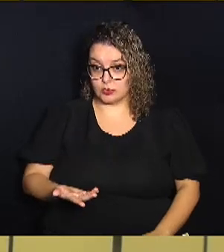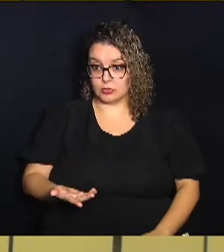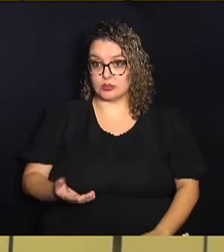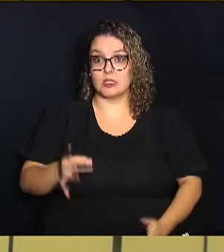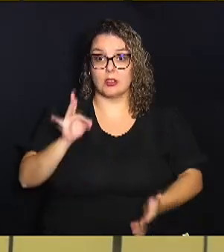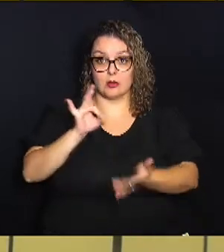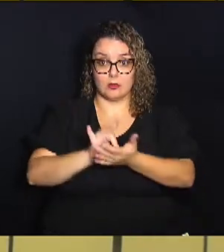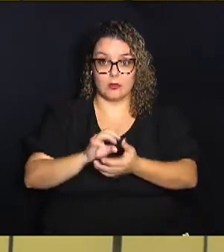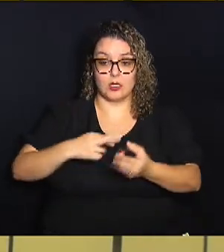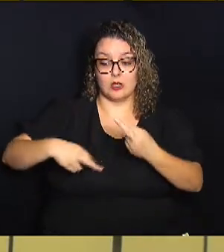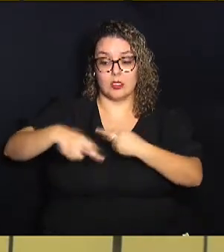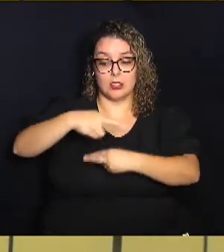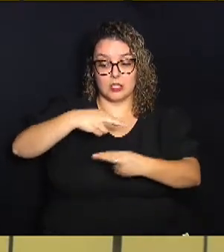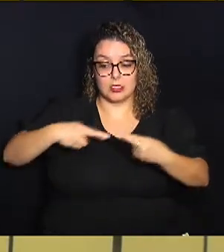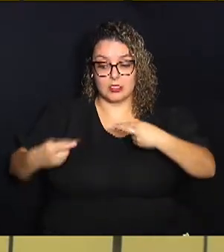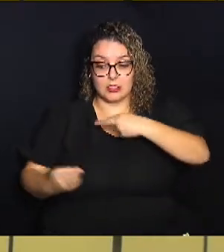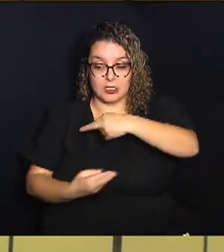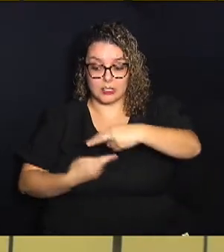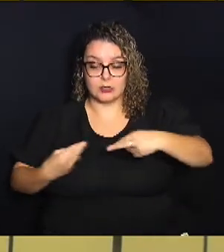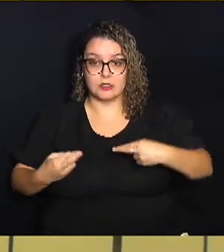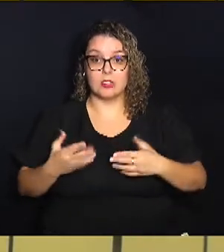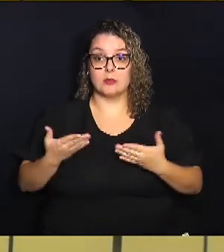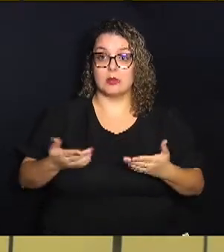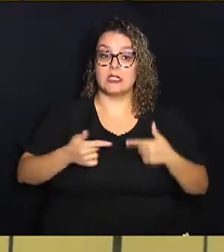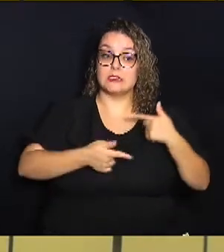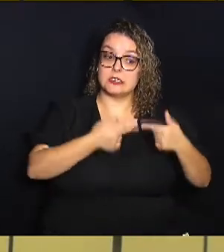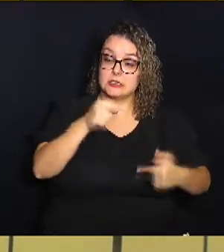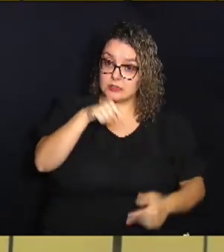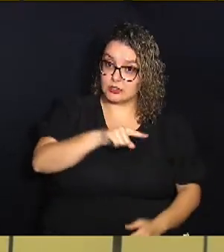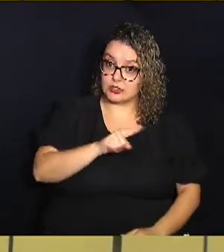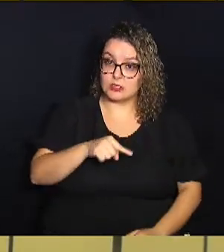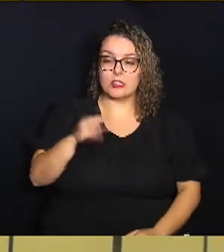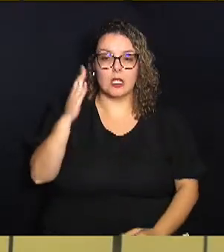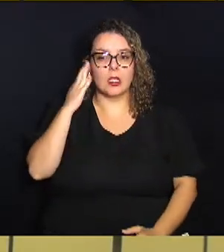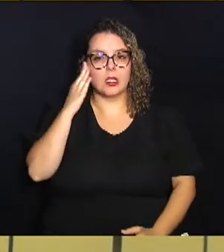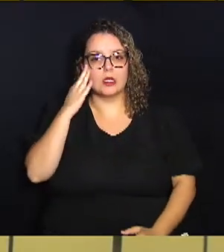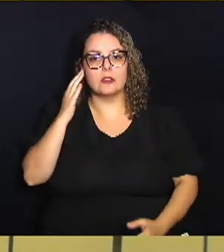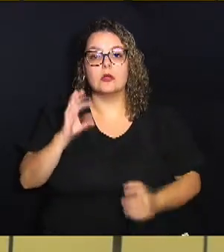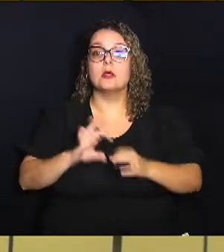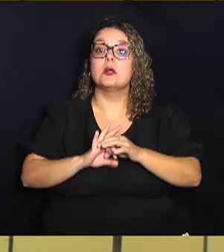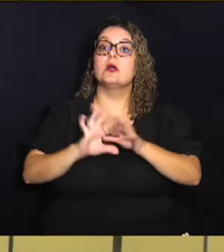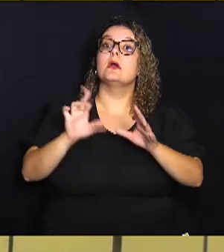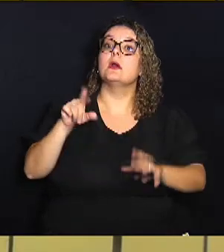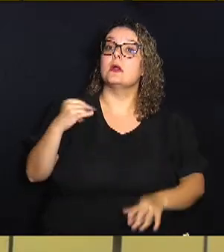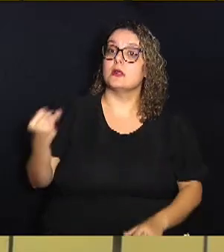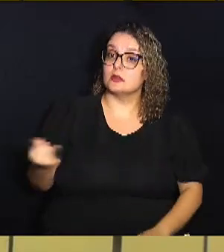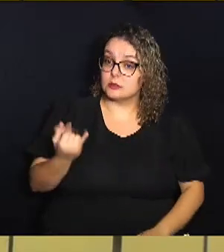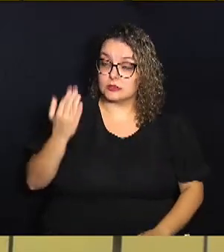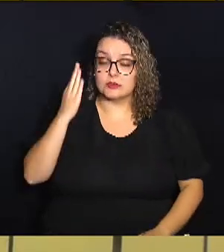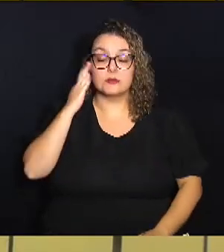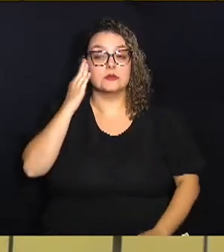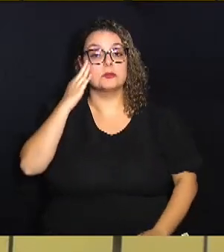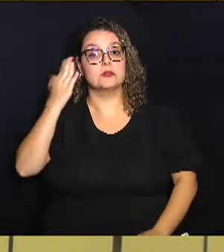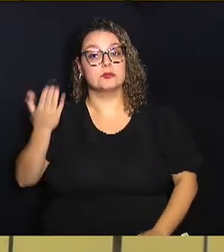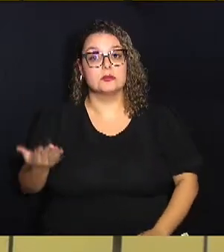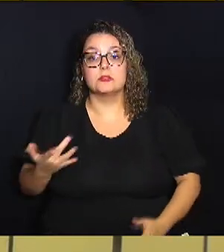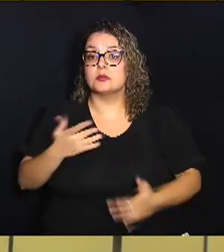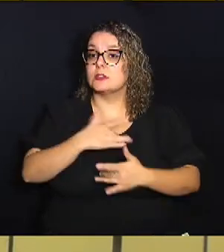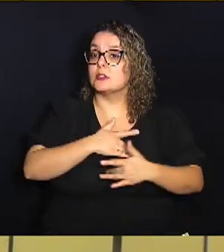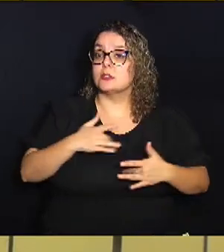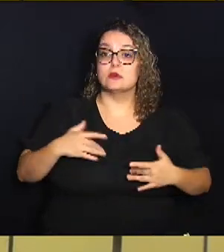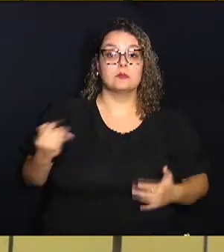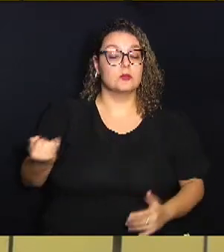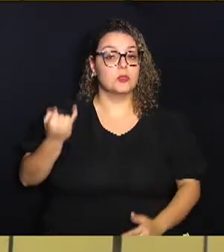realmente relacionais. Porém, esta geração, ela entendeu que a liberdade é importante, ela entendeu que a saúde dela é